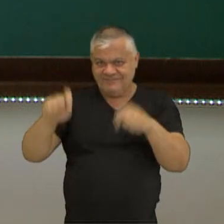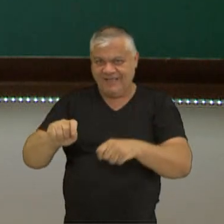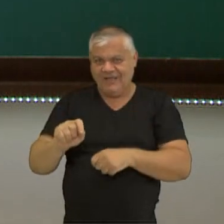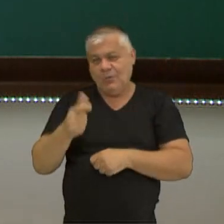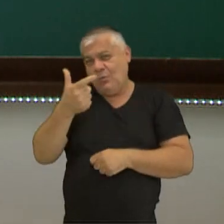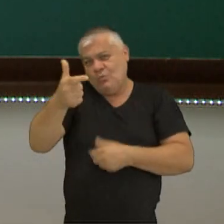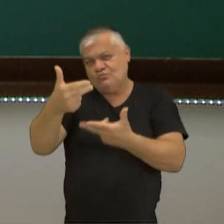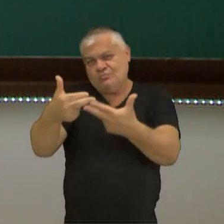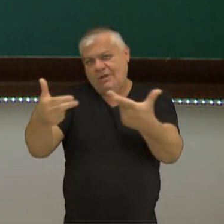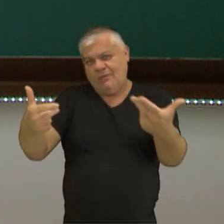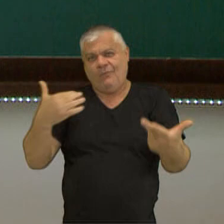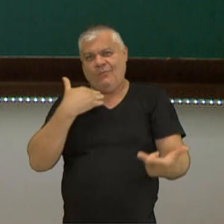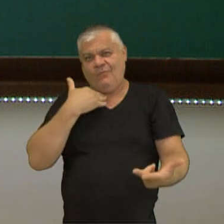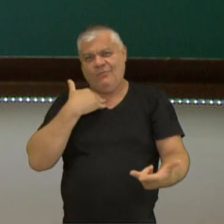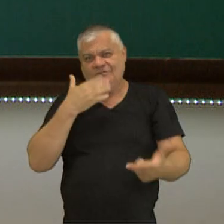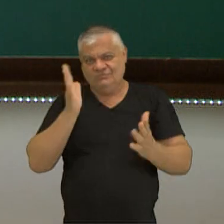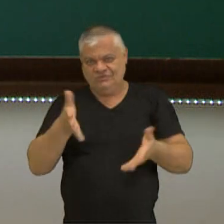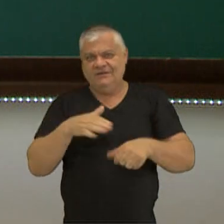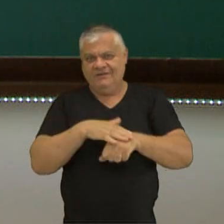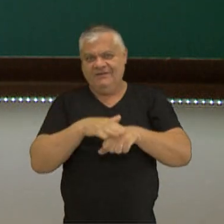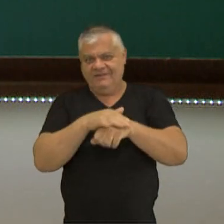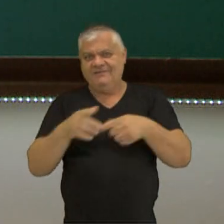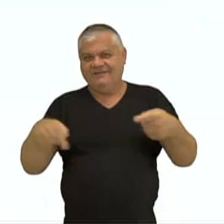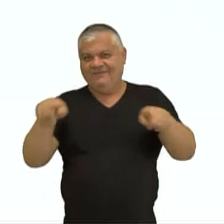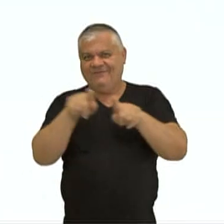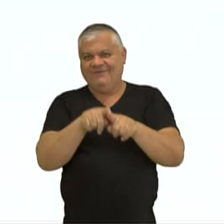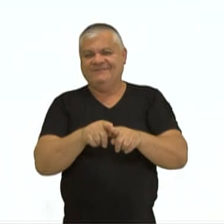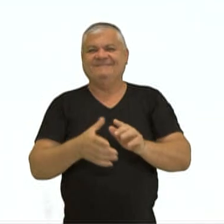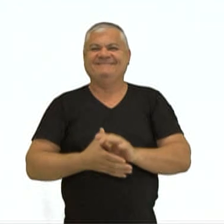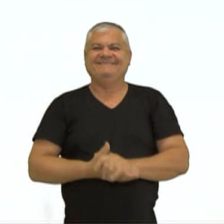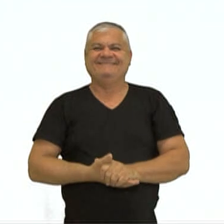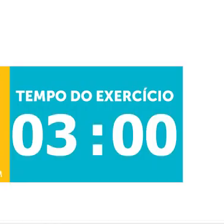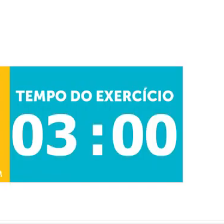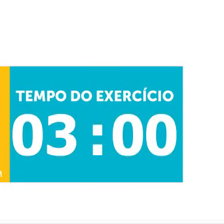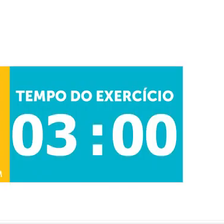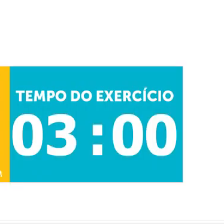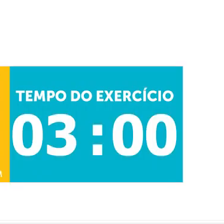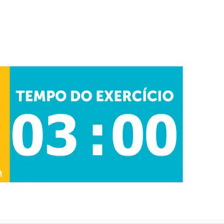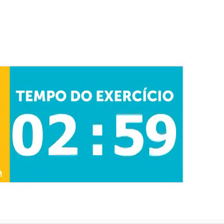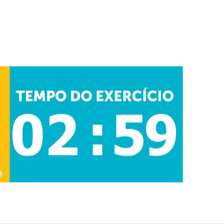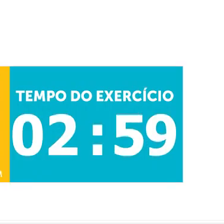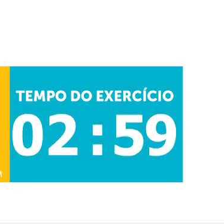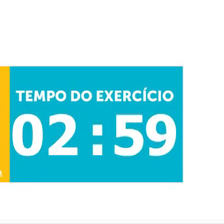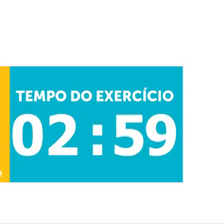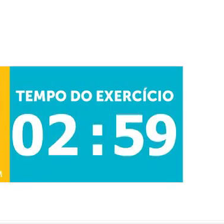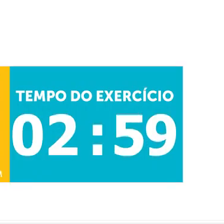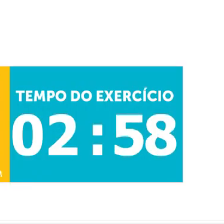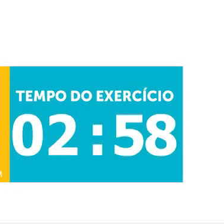alguma aplicação financeira que a gente já conversou. A gente já volta a conferir.